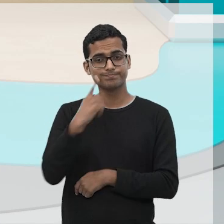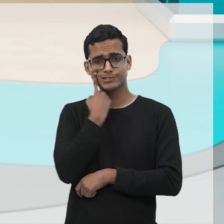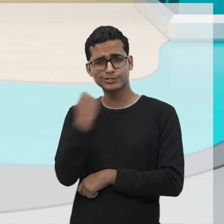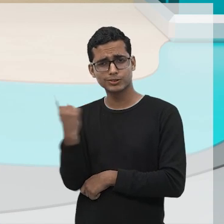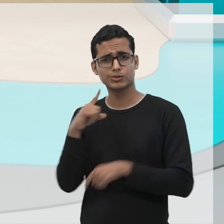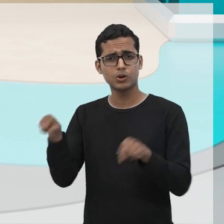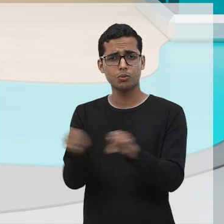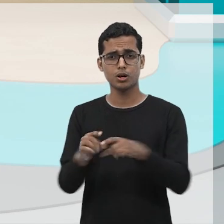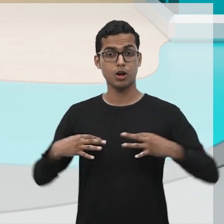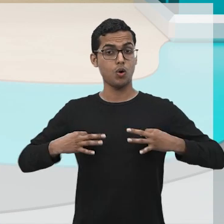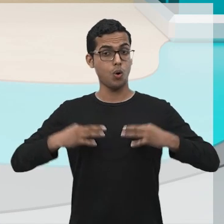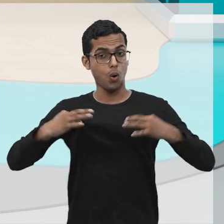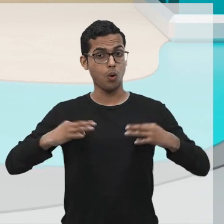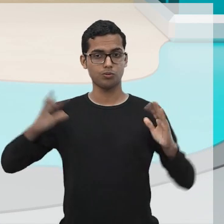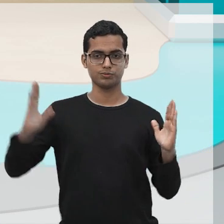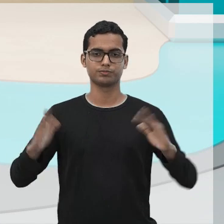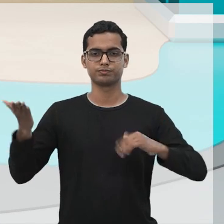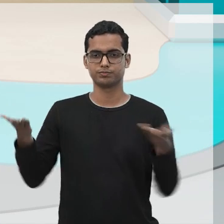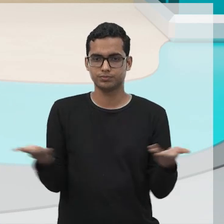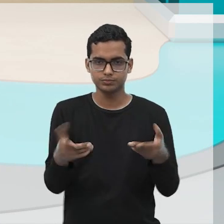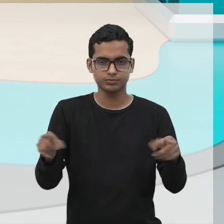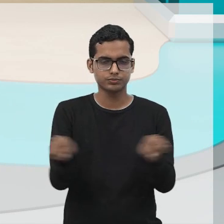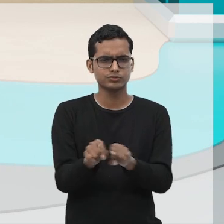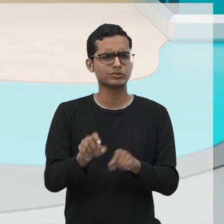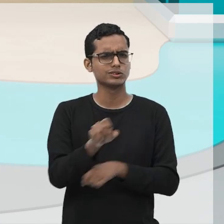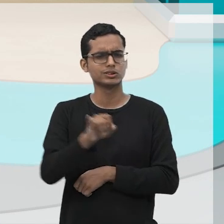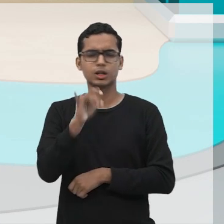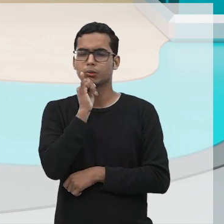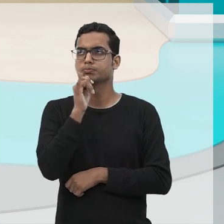que era também da época atual. E se fosse lá